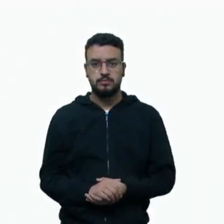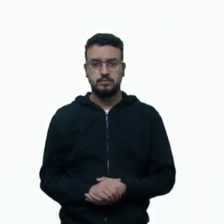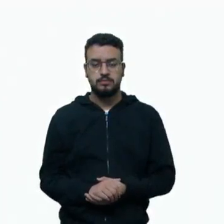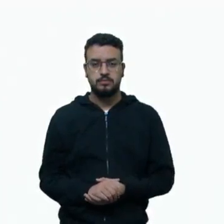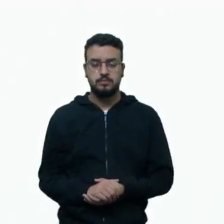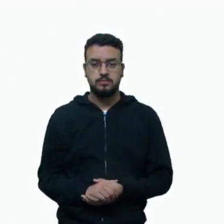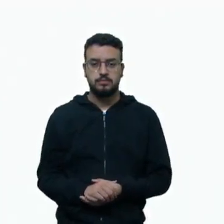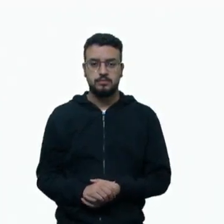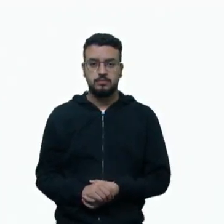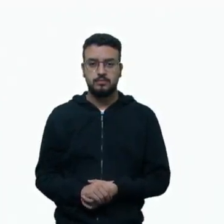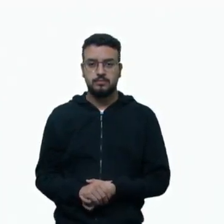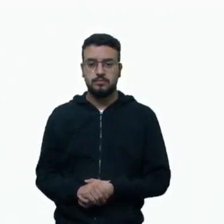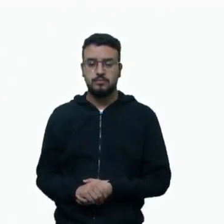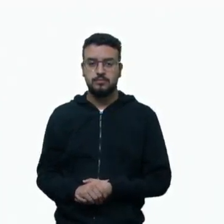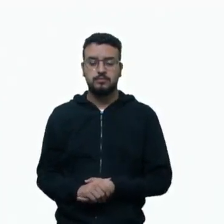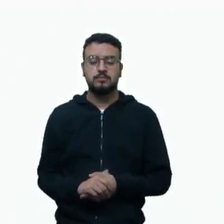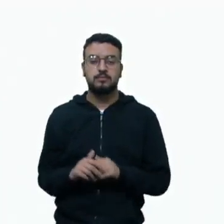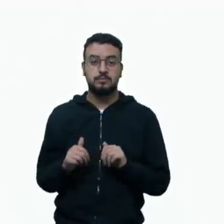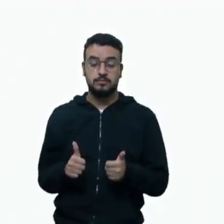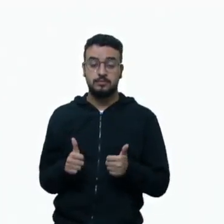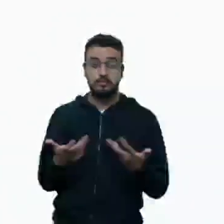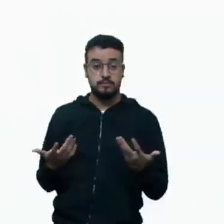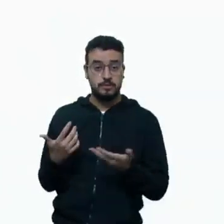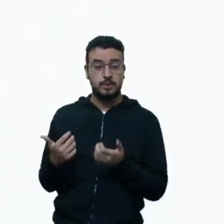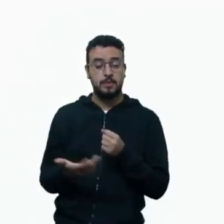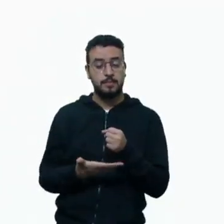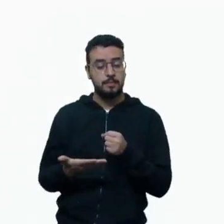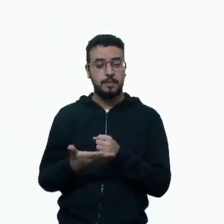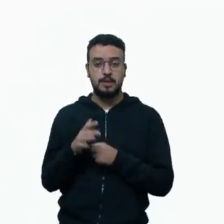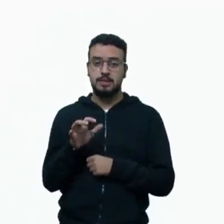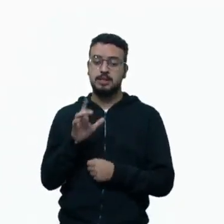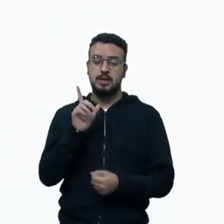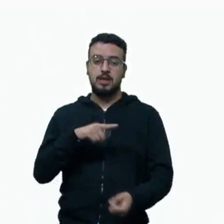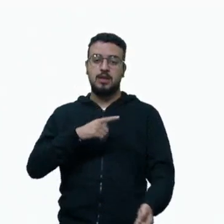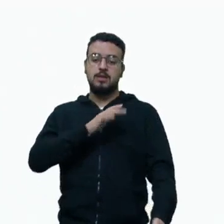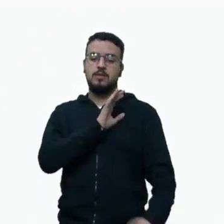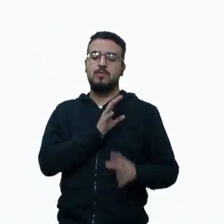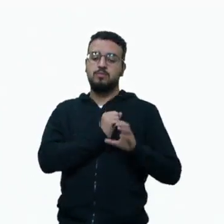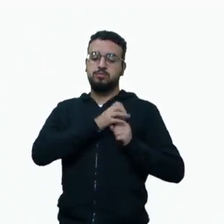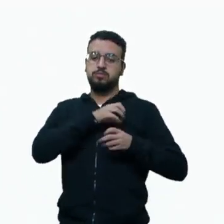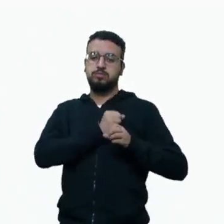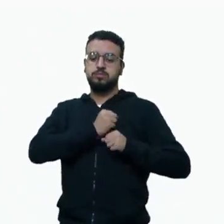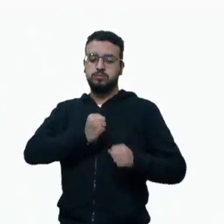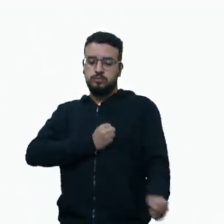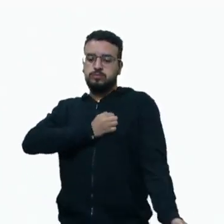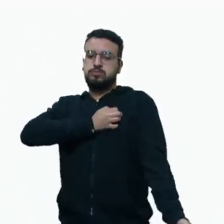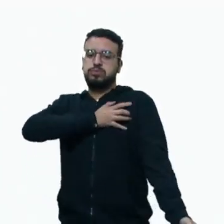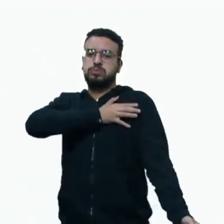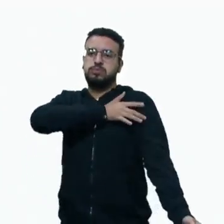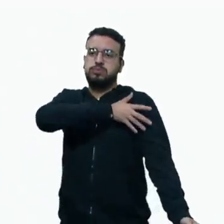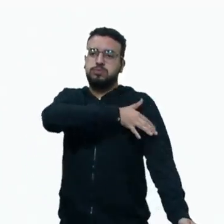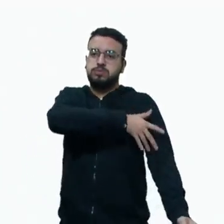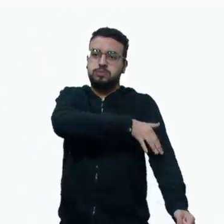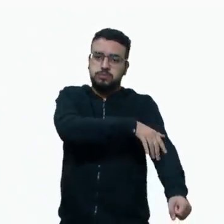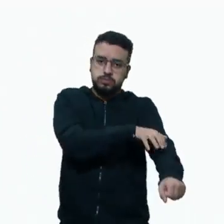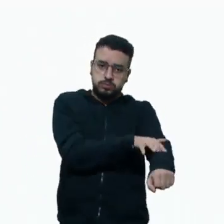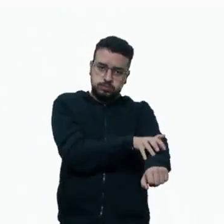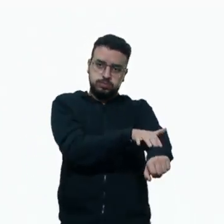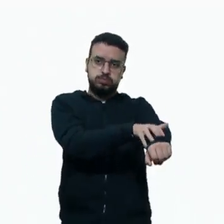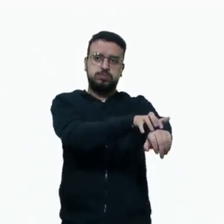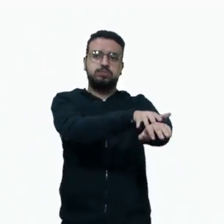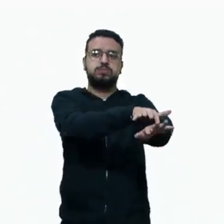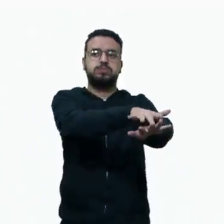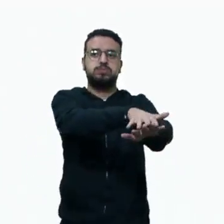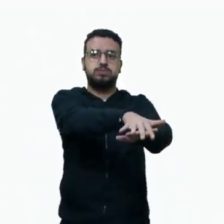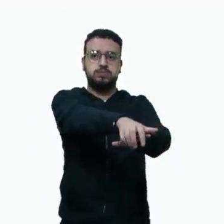digitais, tá? Então, basicamente, é esse caminho que acontece quando eu penso em chegar sangue na